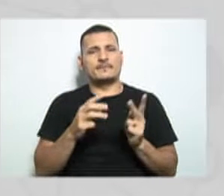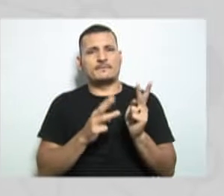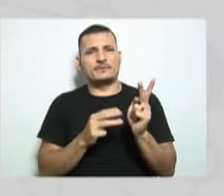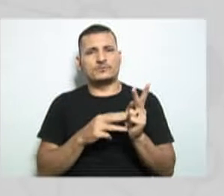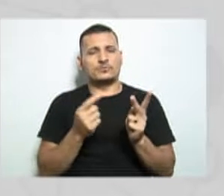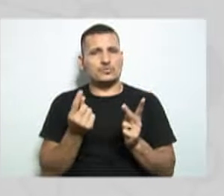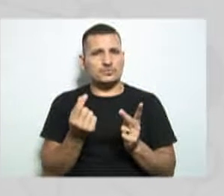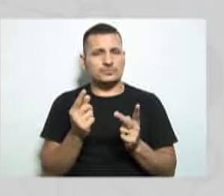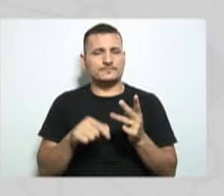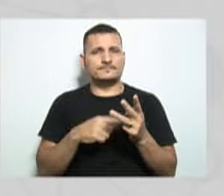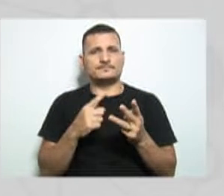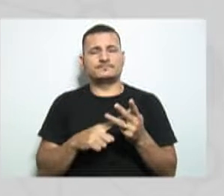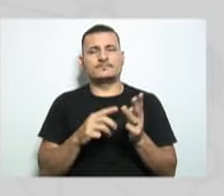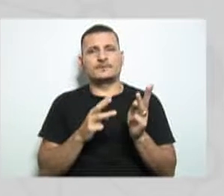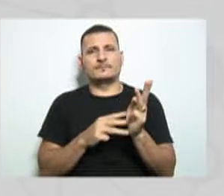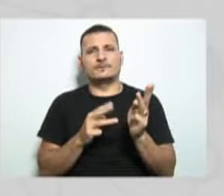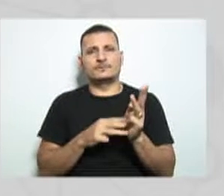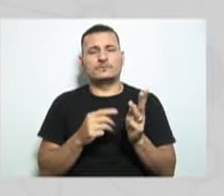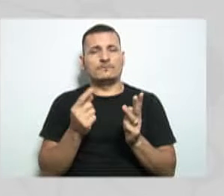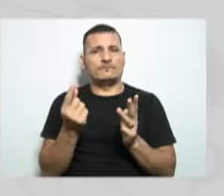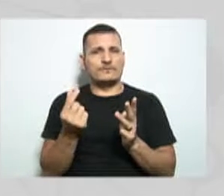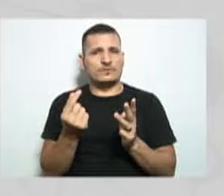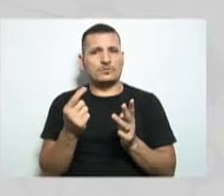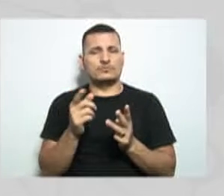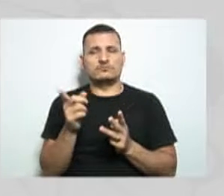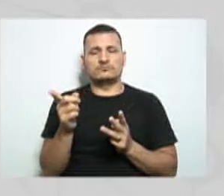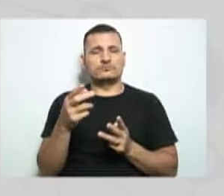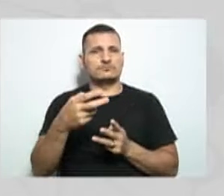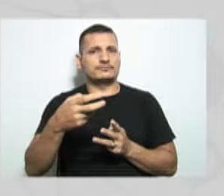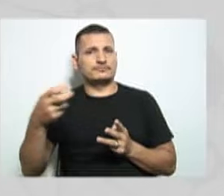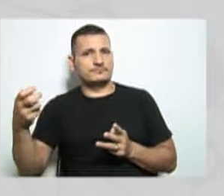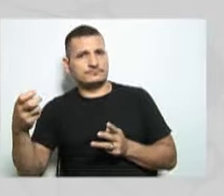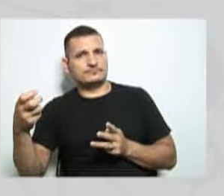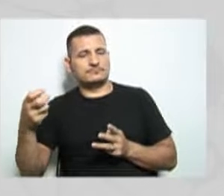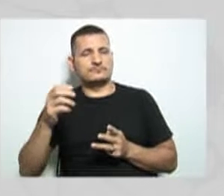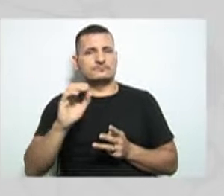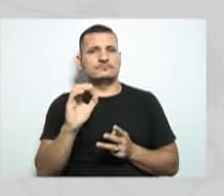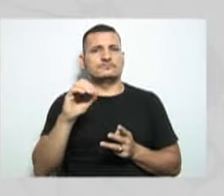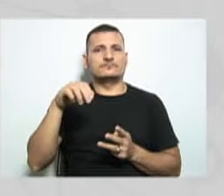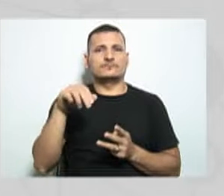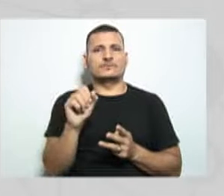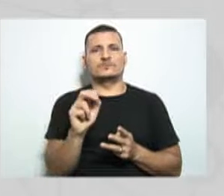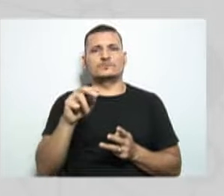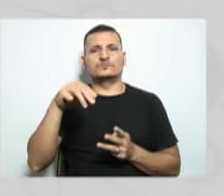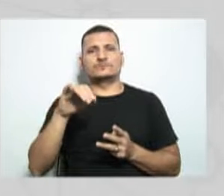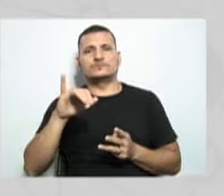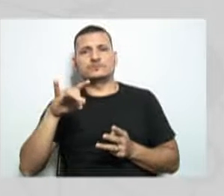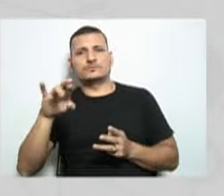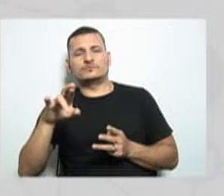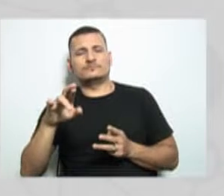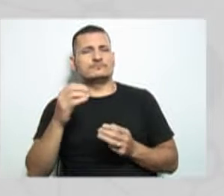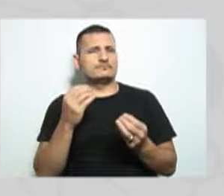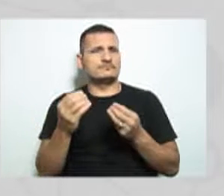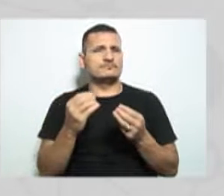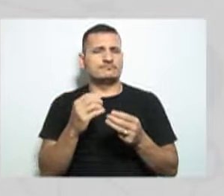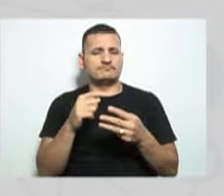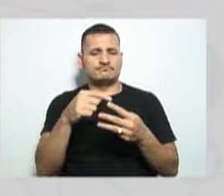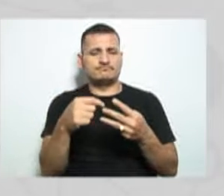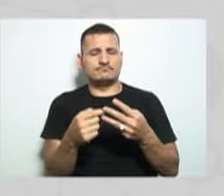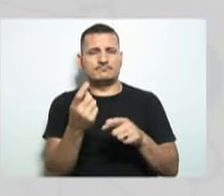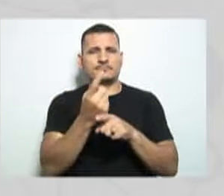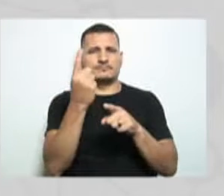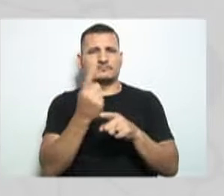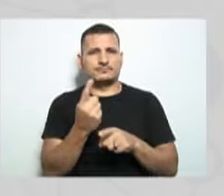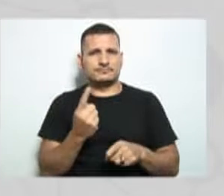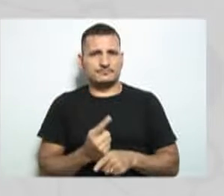método baseado no valor percebido pelo consumidor. Nossa, esses nomes são muito estranhos. Como é que nós vamos identificar cada um deles?